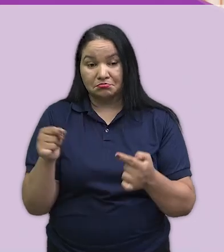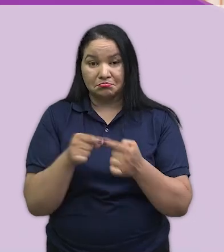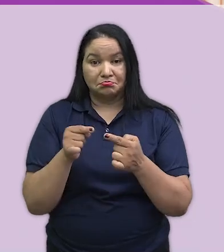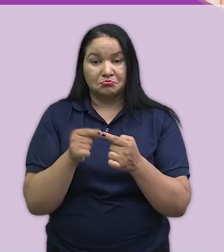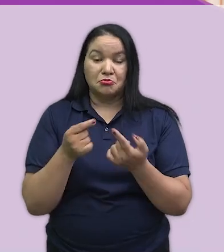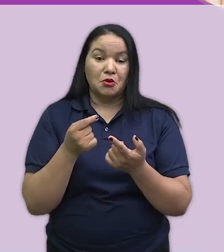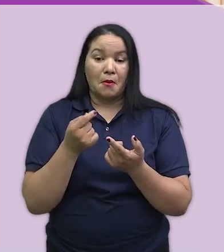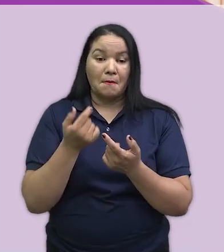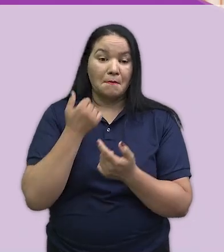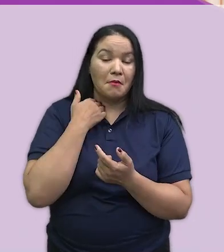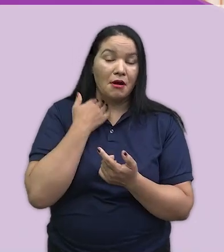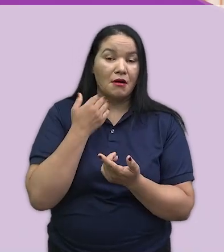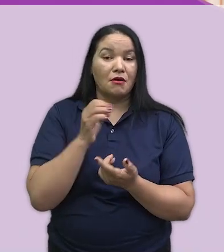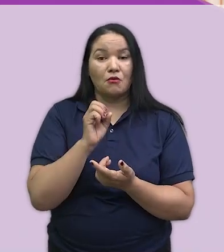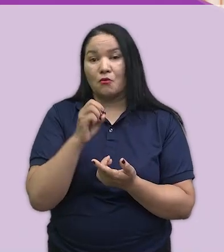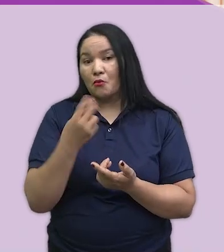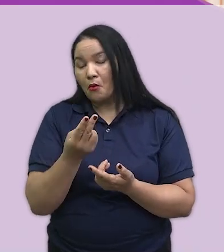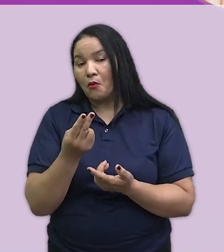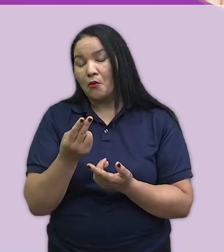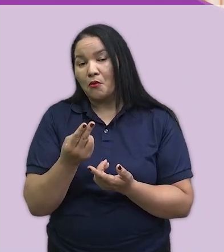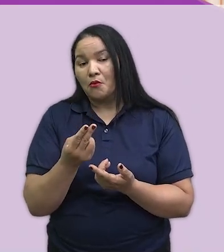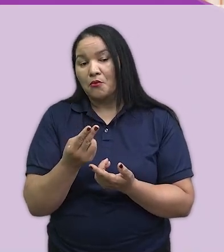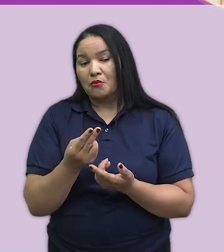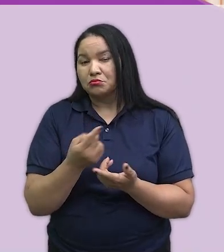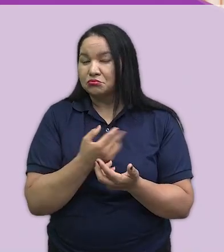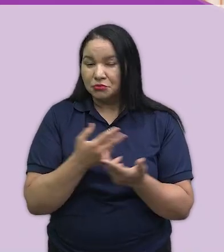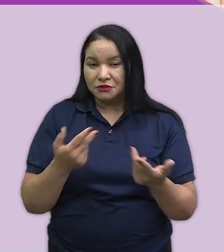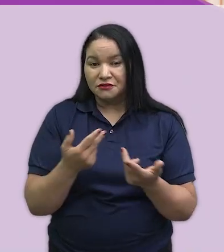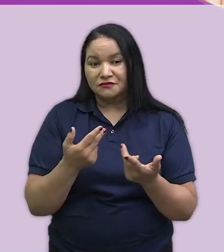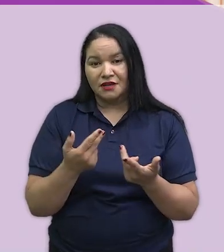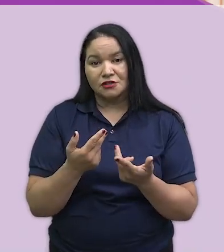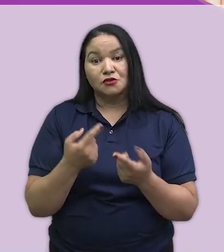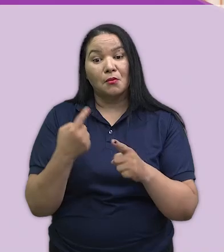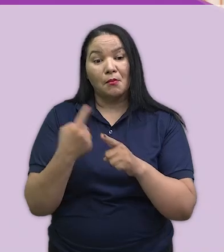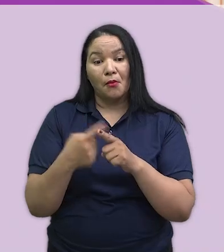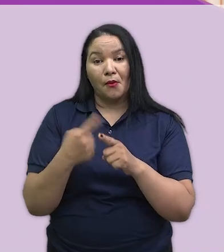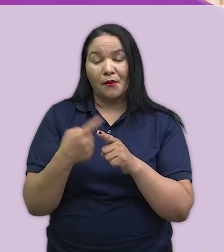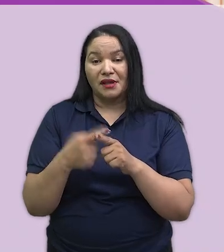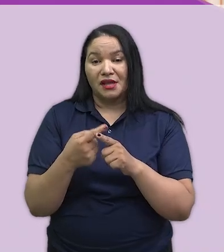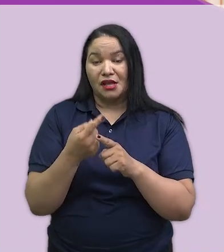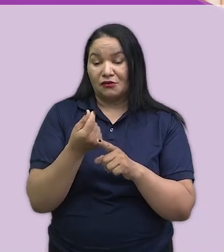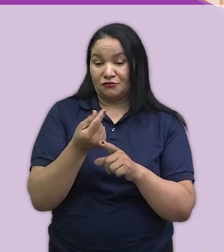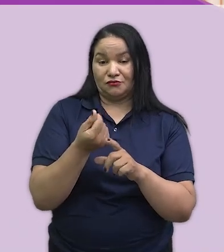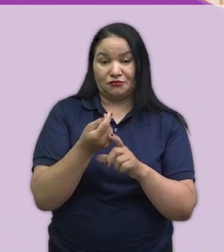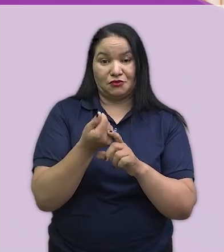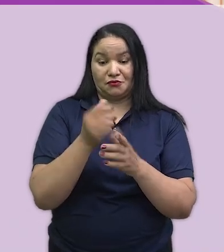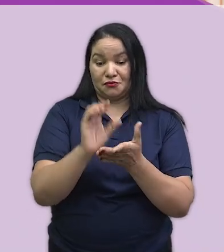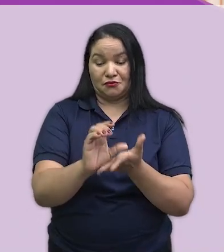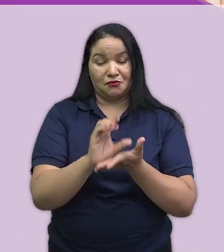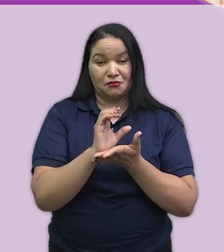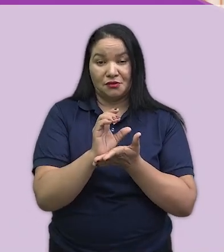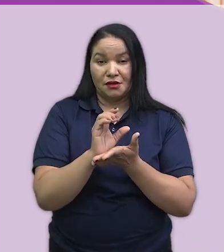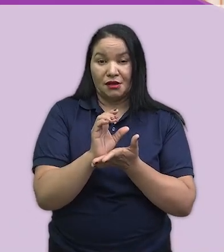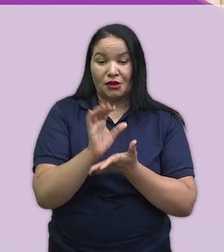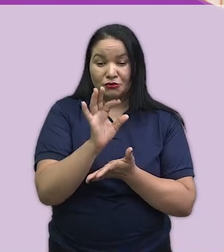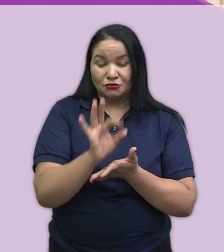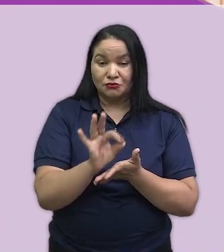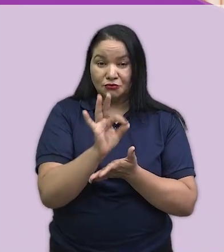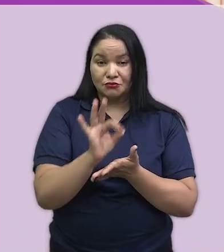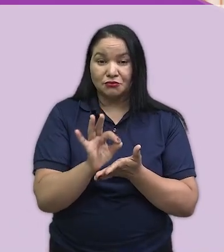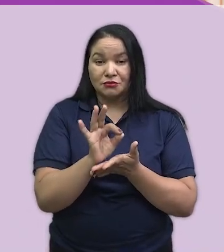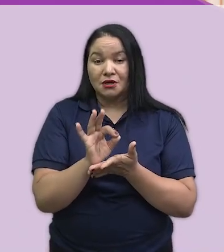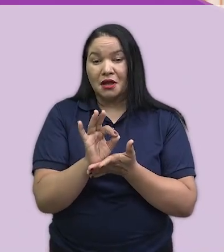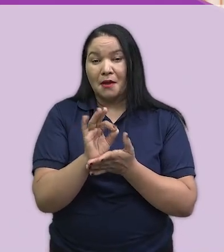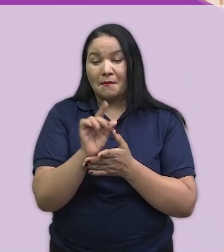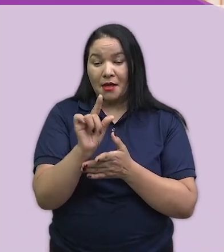que são bancos, né? Por quê? Porque o rendimento do juros simples ele tem um rendimento